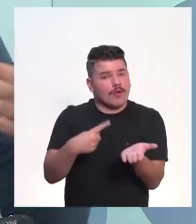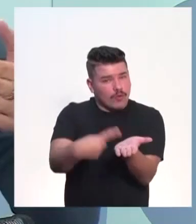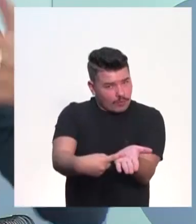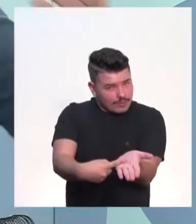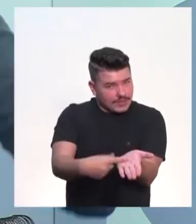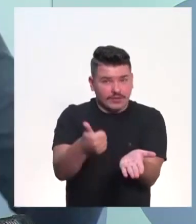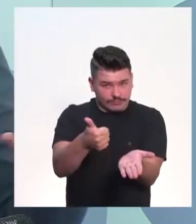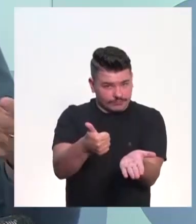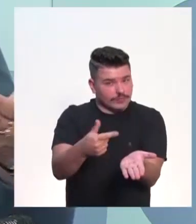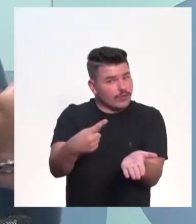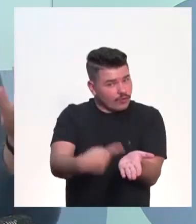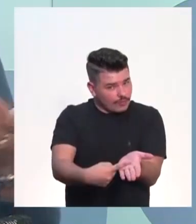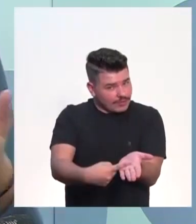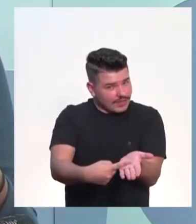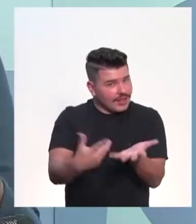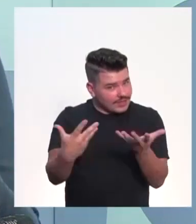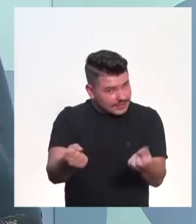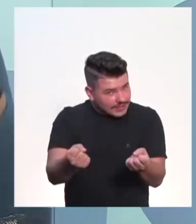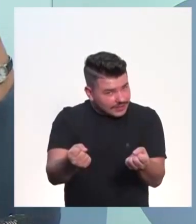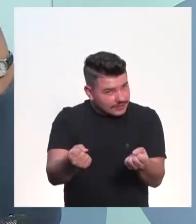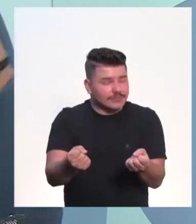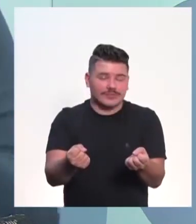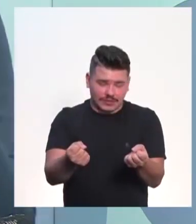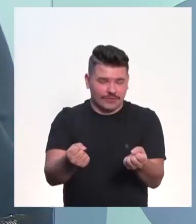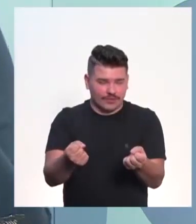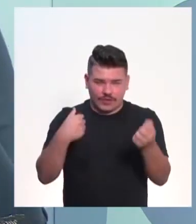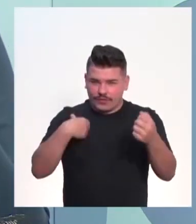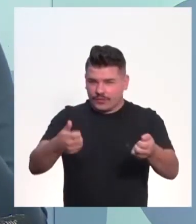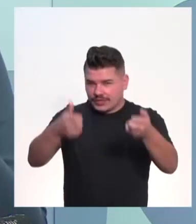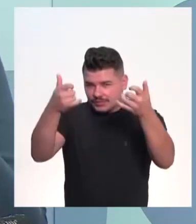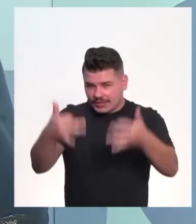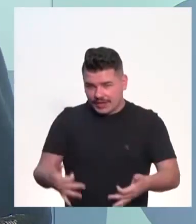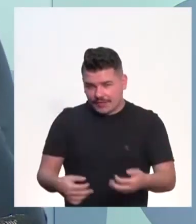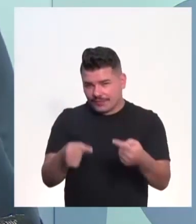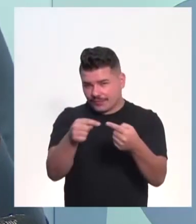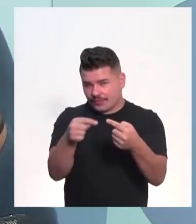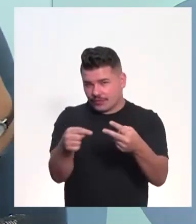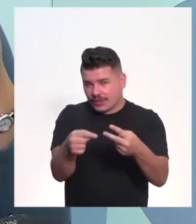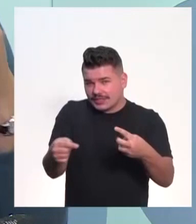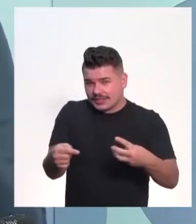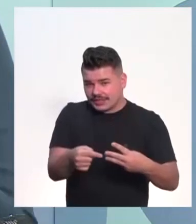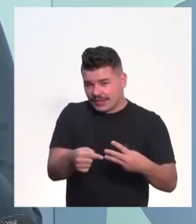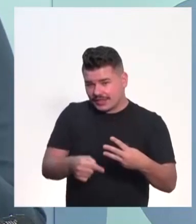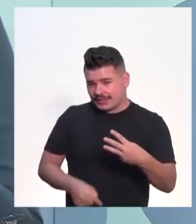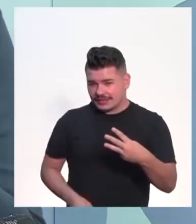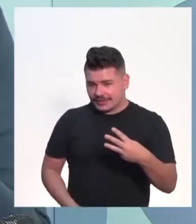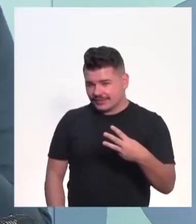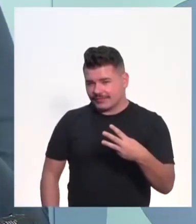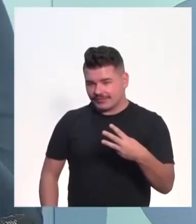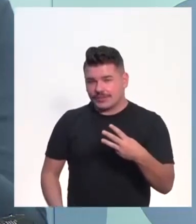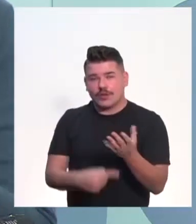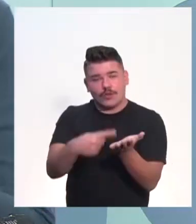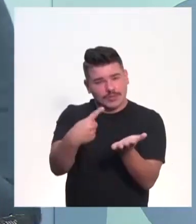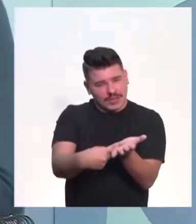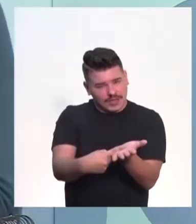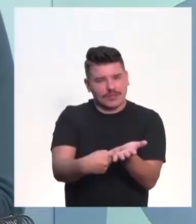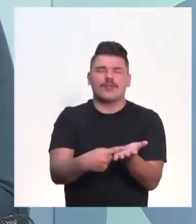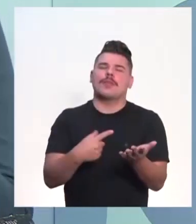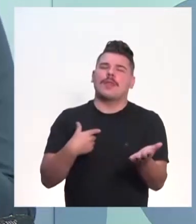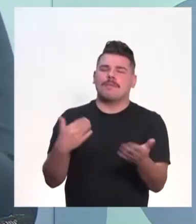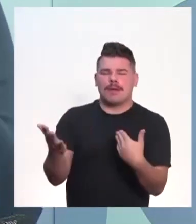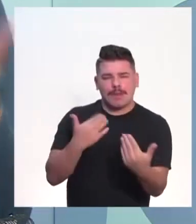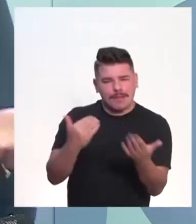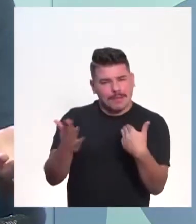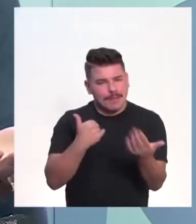da gente começar, de fato, a nossa conversa, a gente tem 3 combinados. O primeiro, vamos tentar manter as conversas no